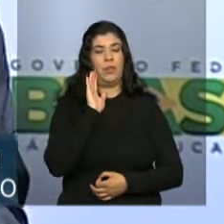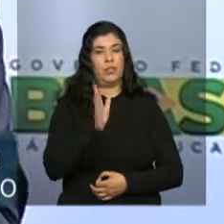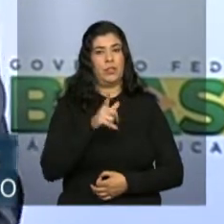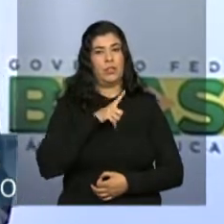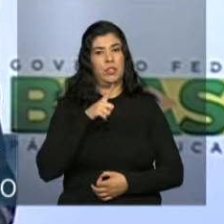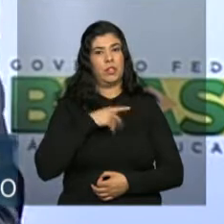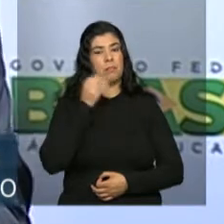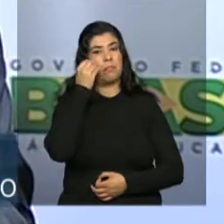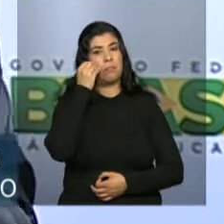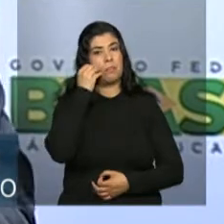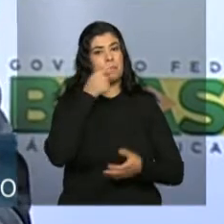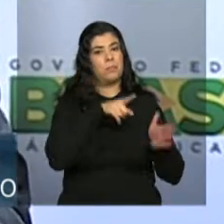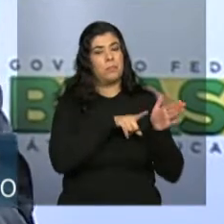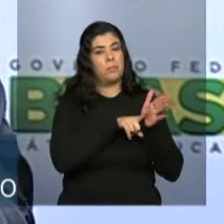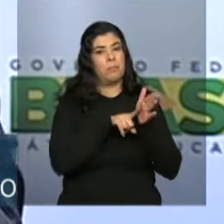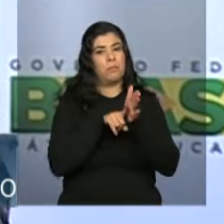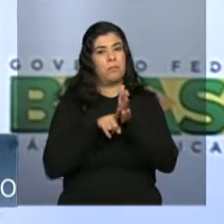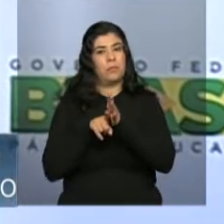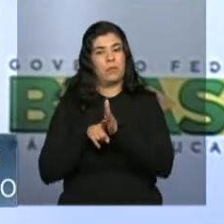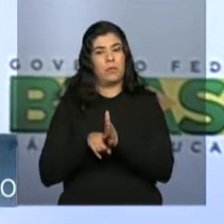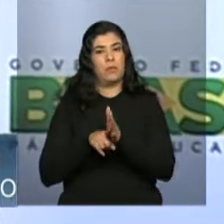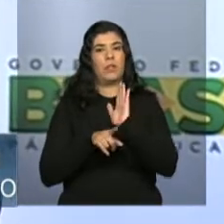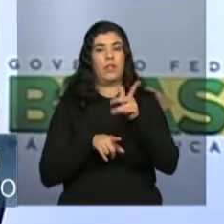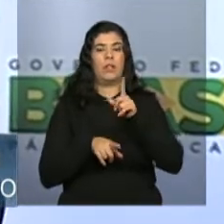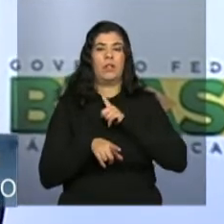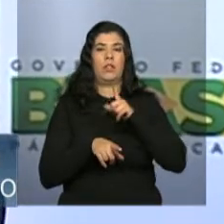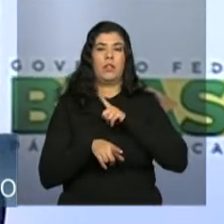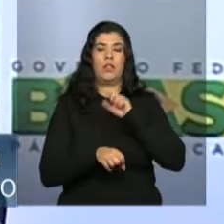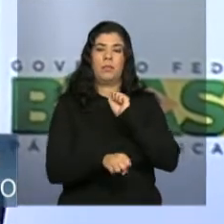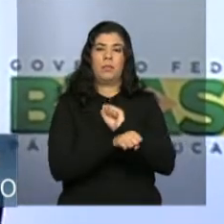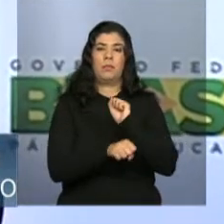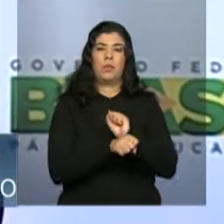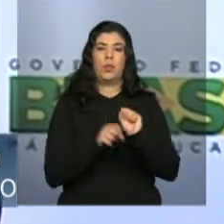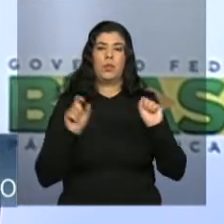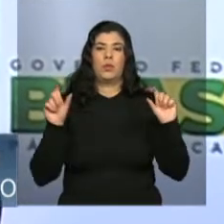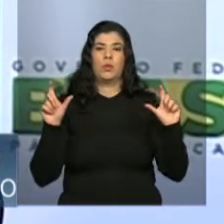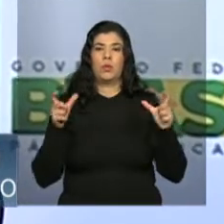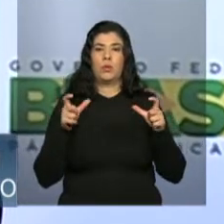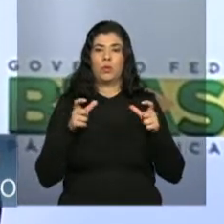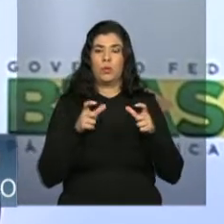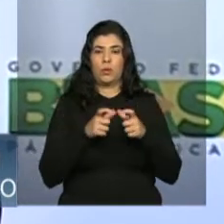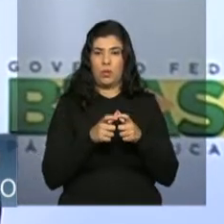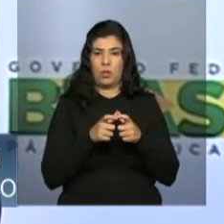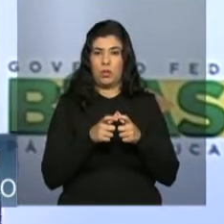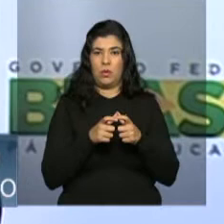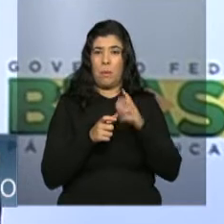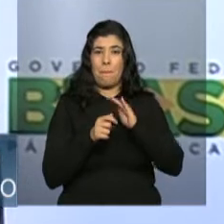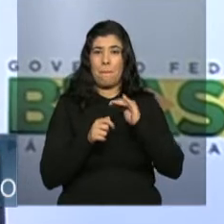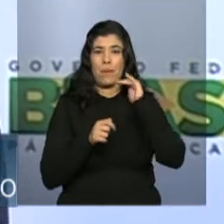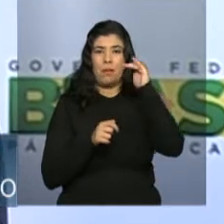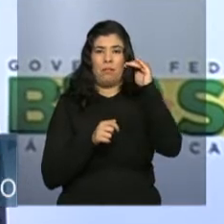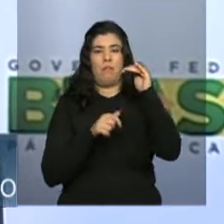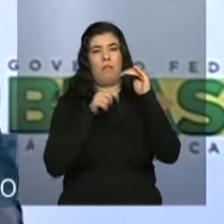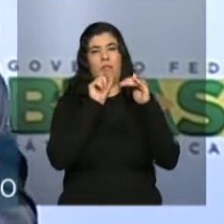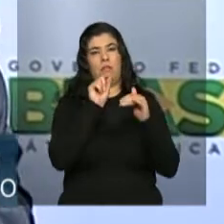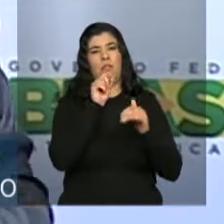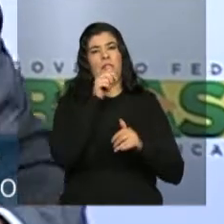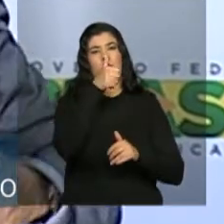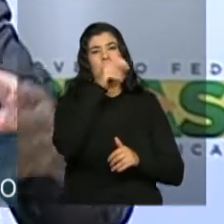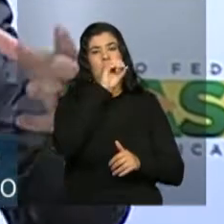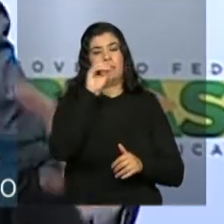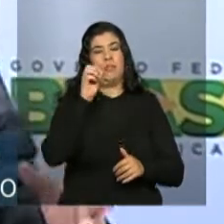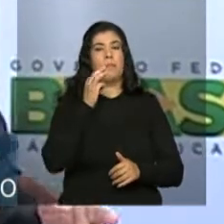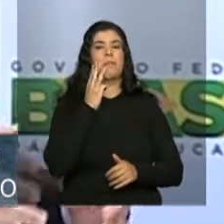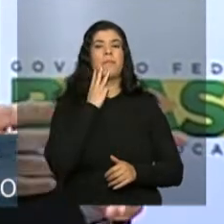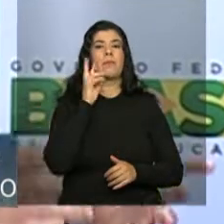com Marcelo estimativas de análise e nós temos uma expectativa de que a redução do impacto Seja superior a 100 milhões de reais ou